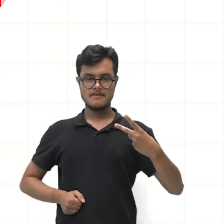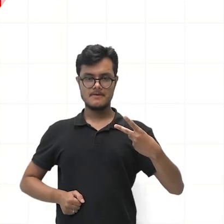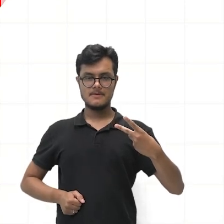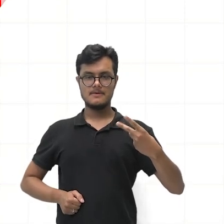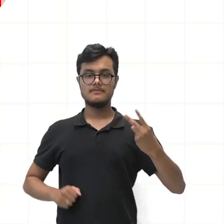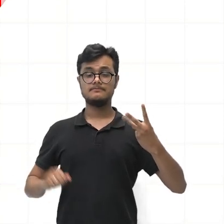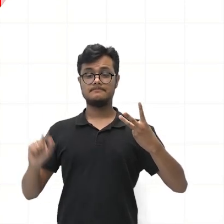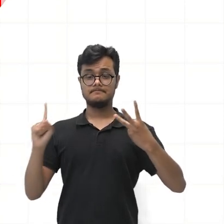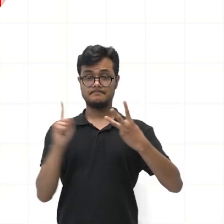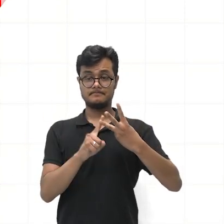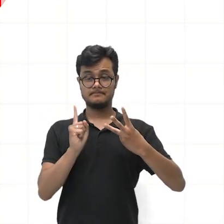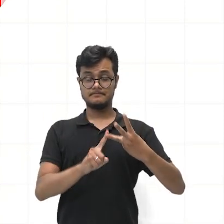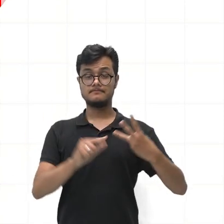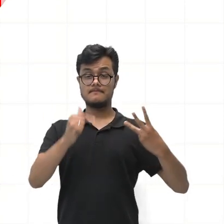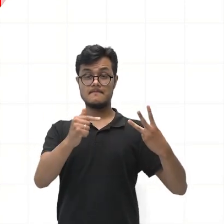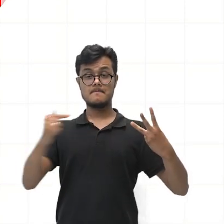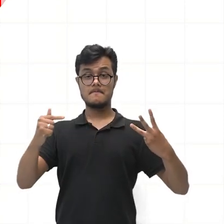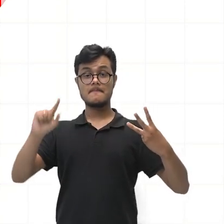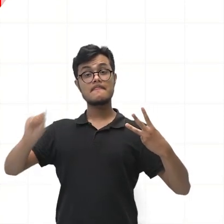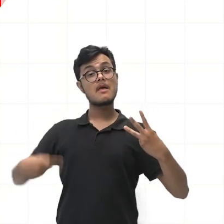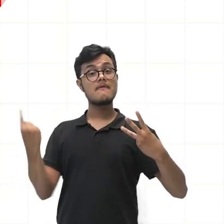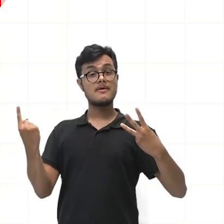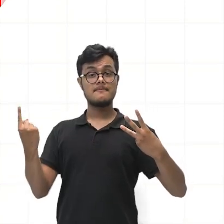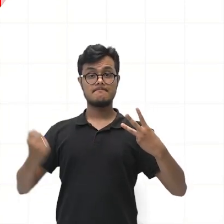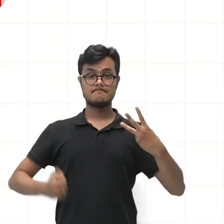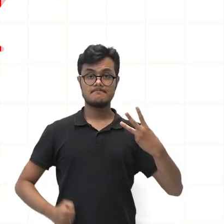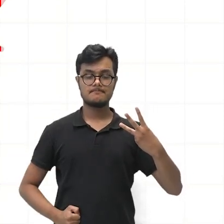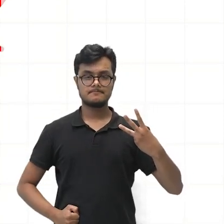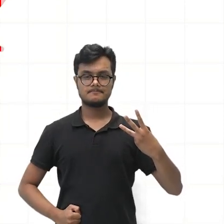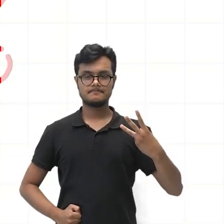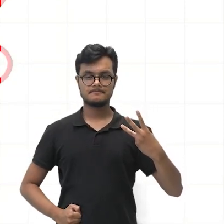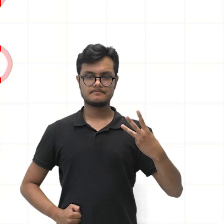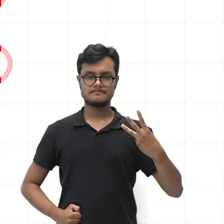80,6, a estrela produziu